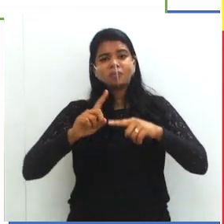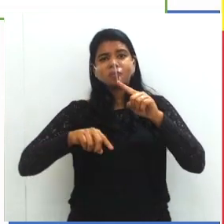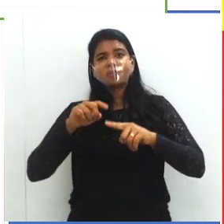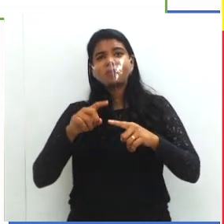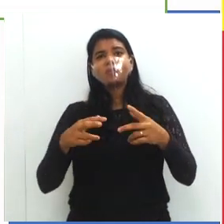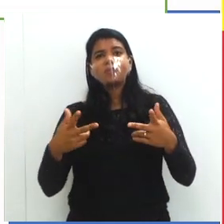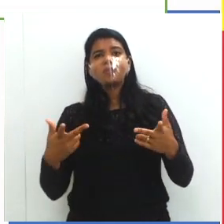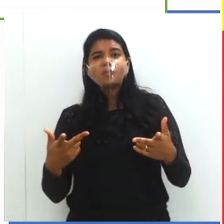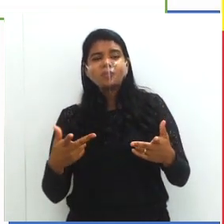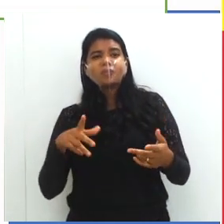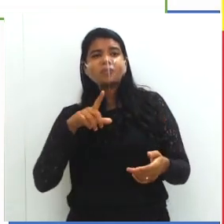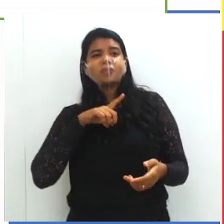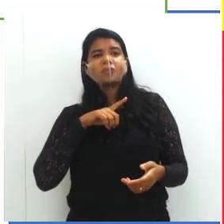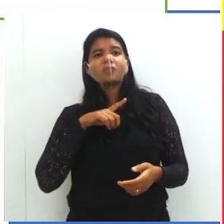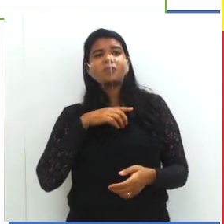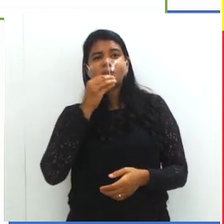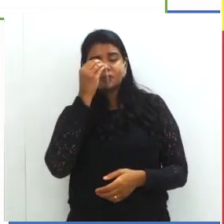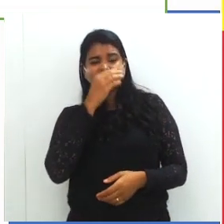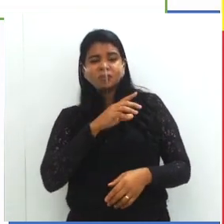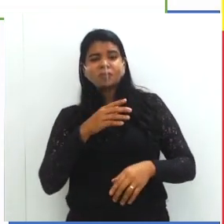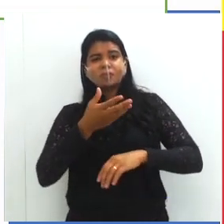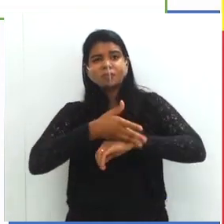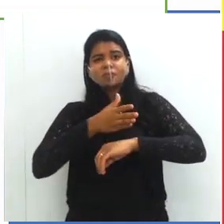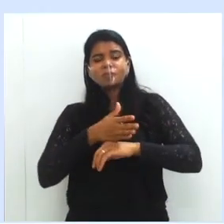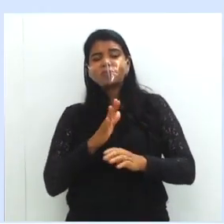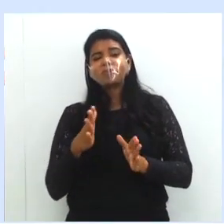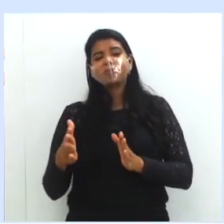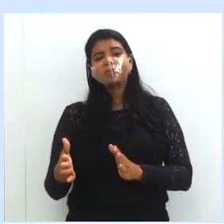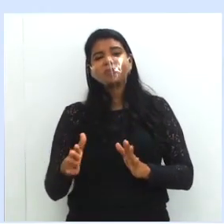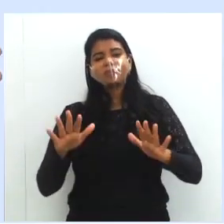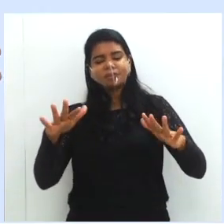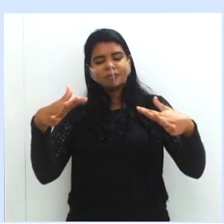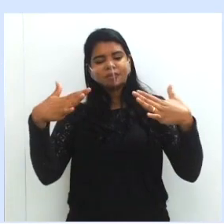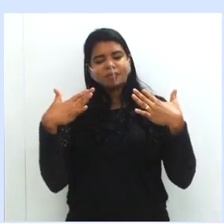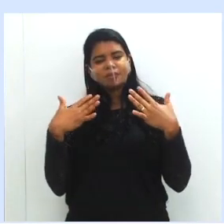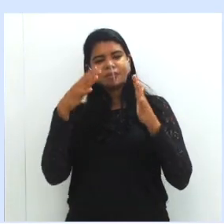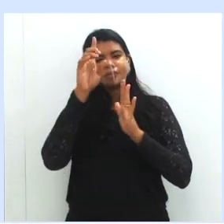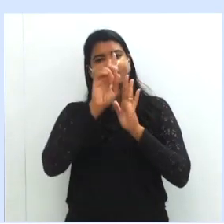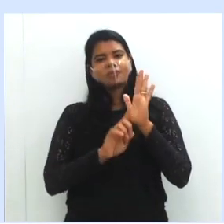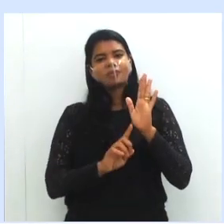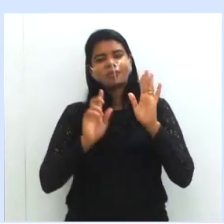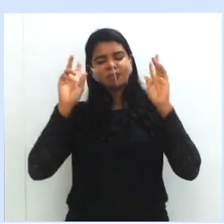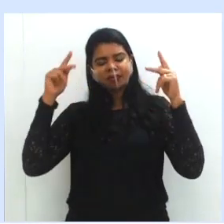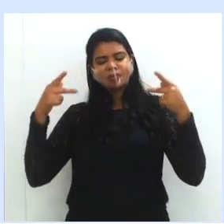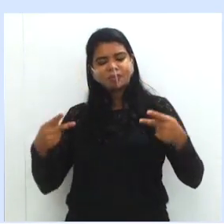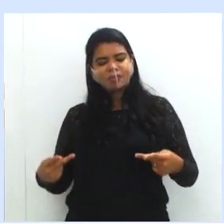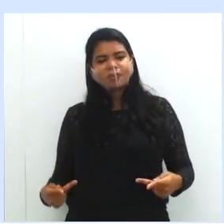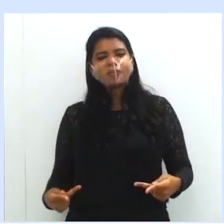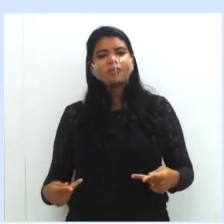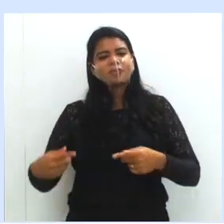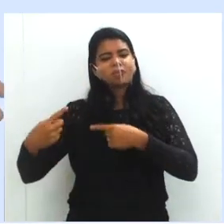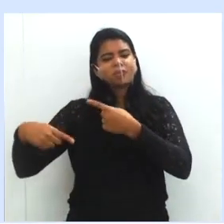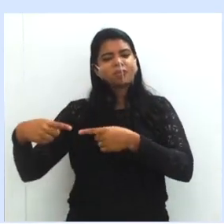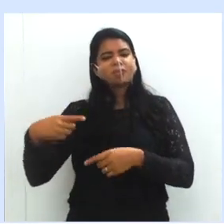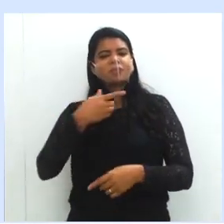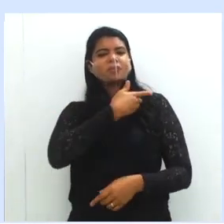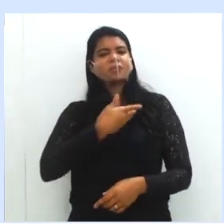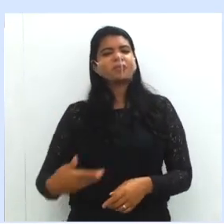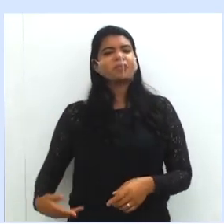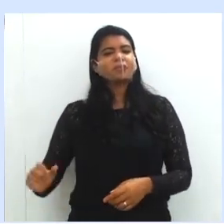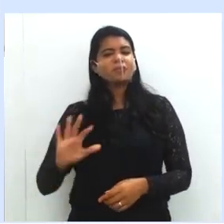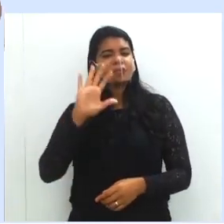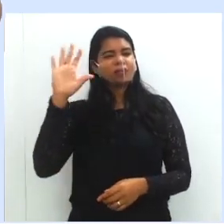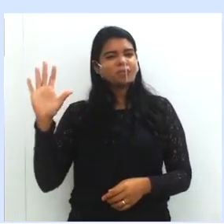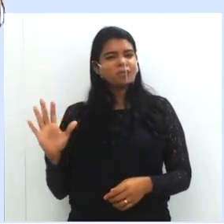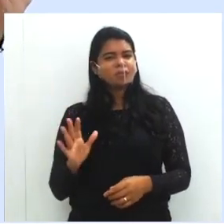imateriais, as discriminações praticadas sobre. Prestem bem atenção, os direitos humanos, as políticas